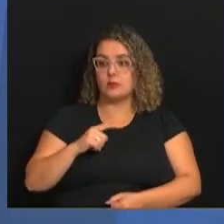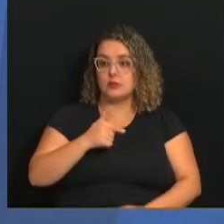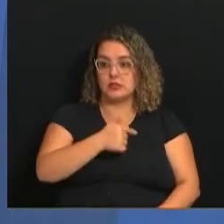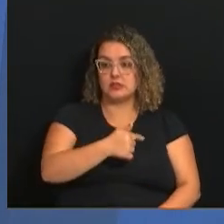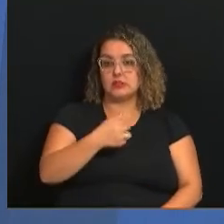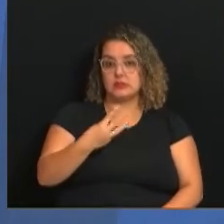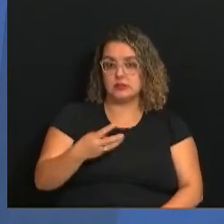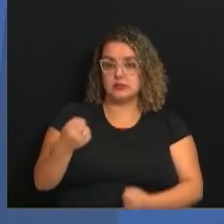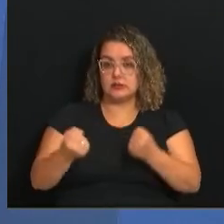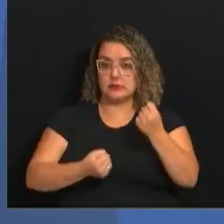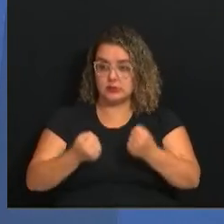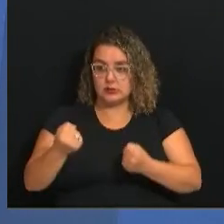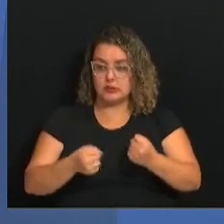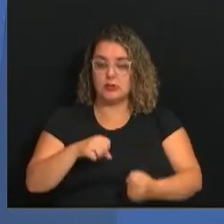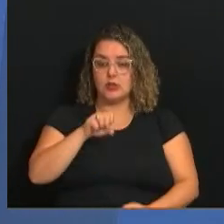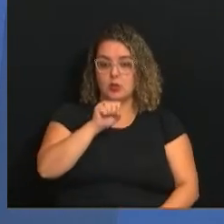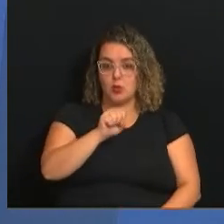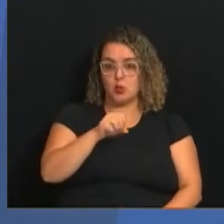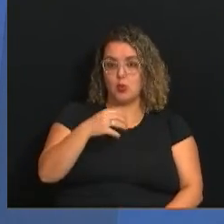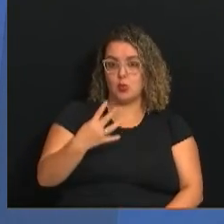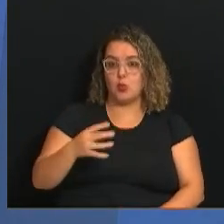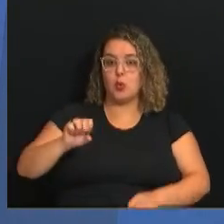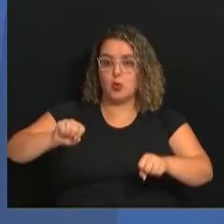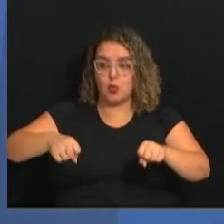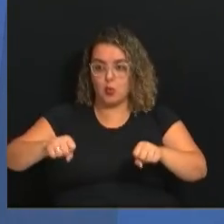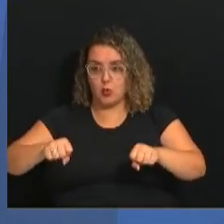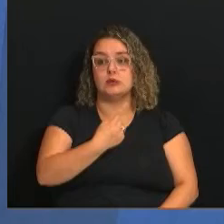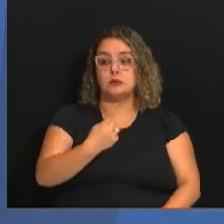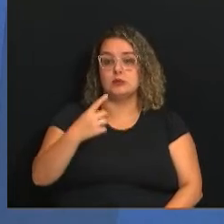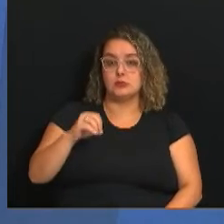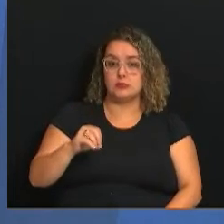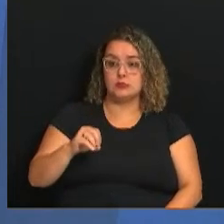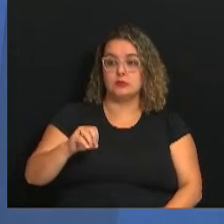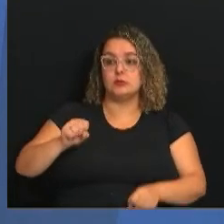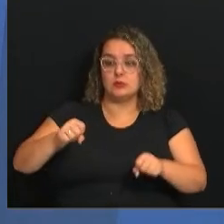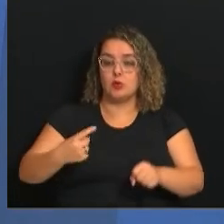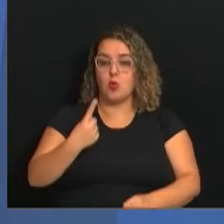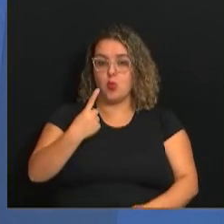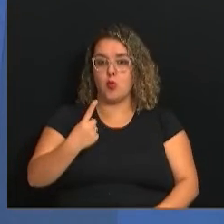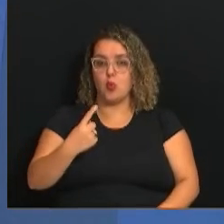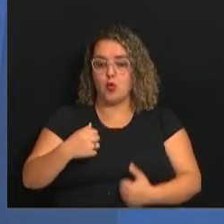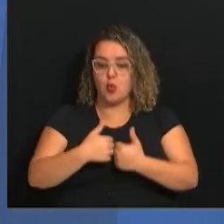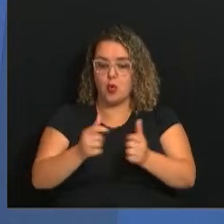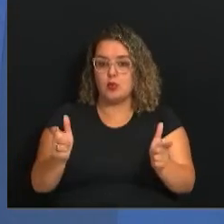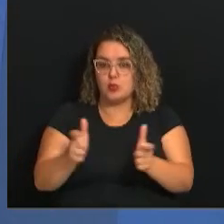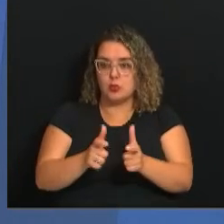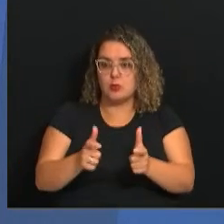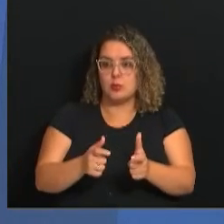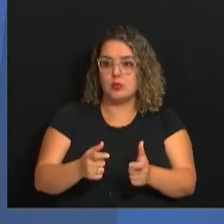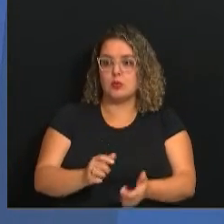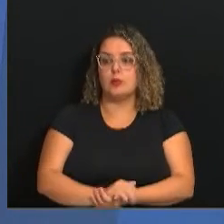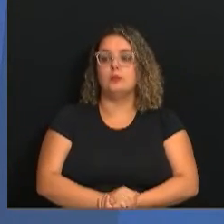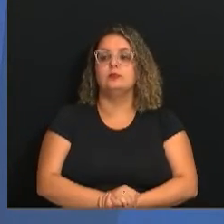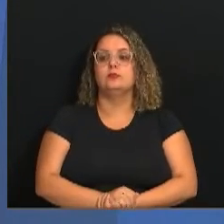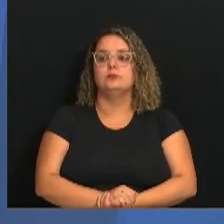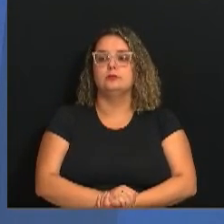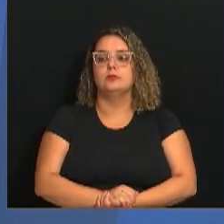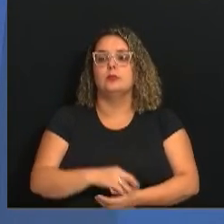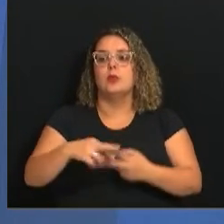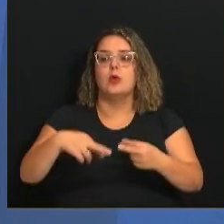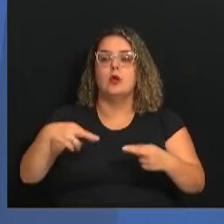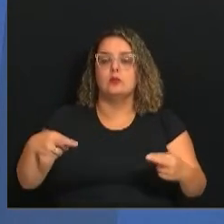É o segundo leilão dos veículos que estão apreendidos lá no pátio municipal da INDEC. Hoje começou às 8 horas da manhã e vai